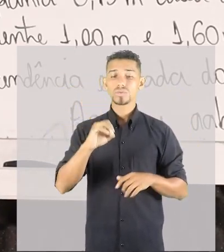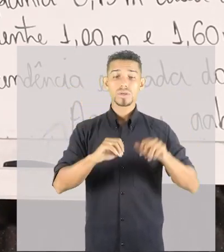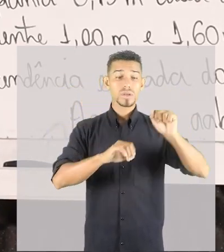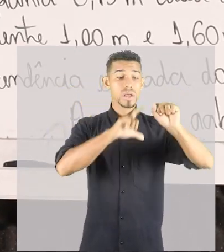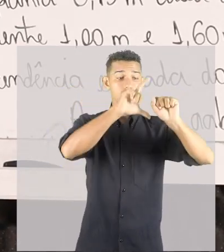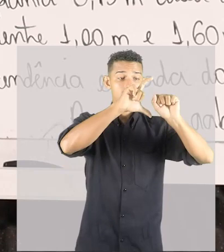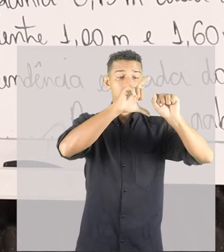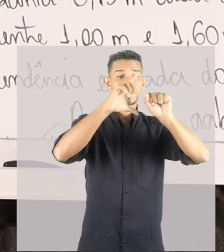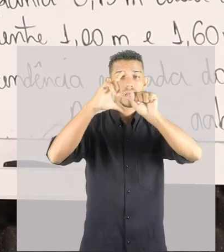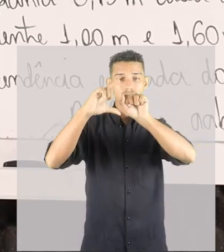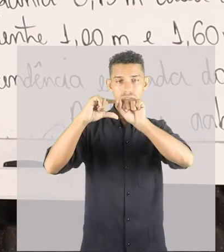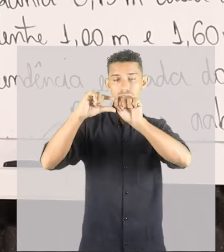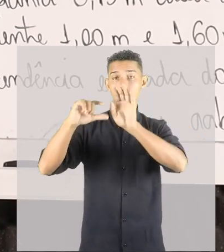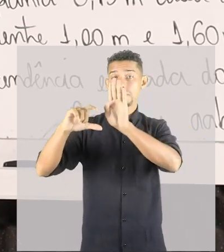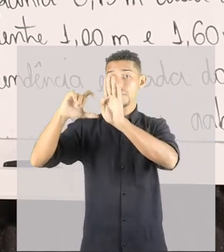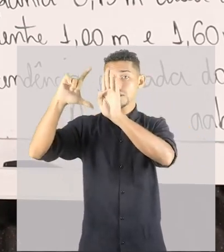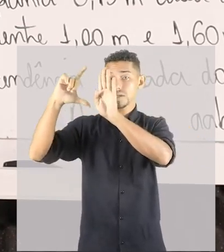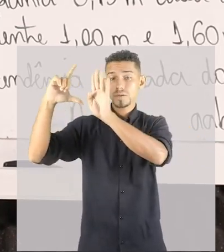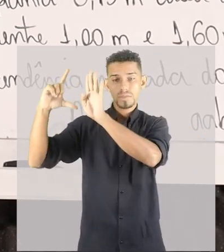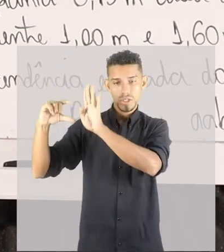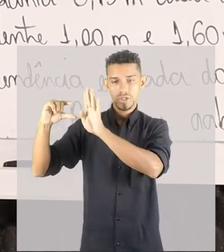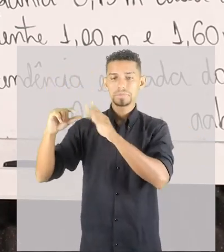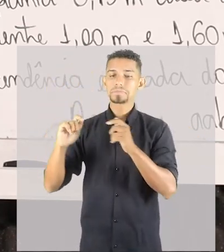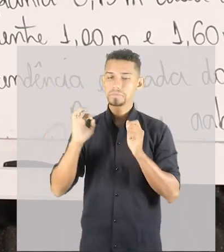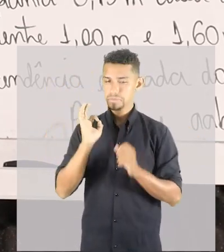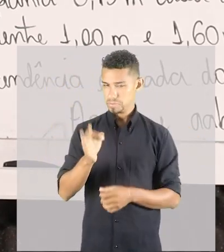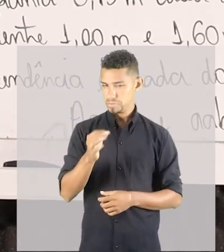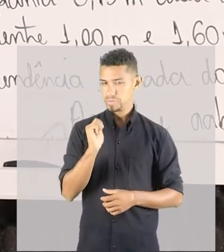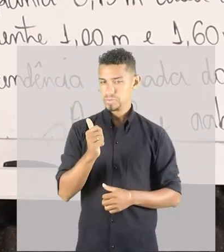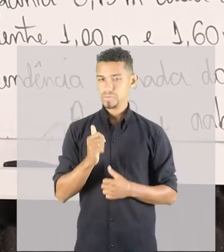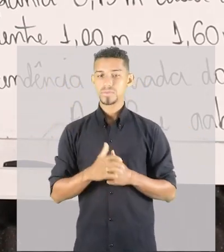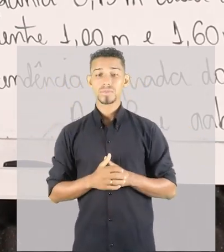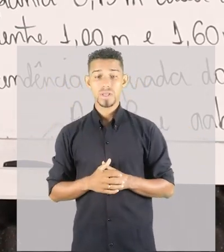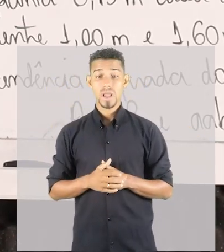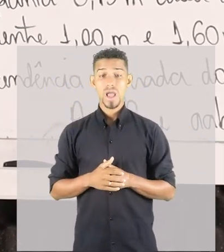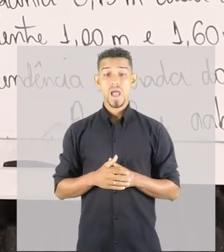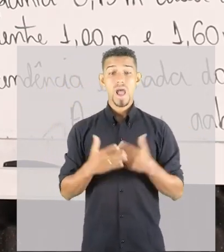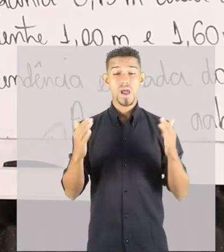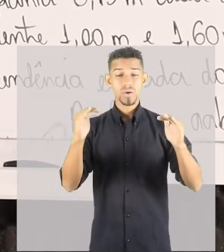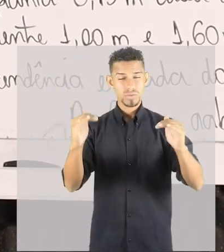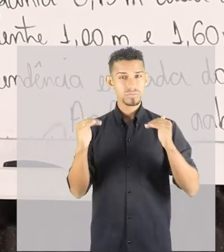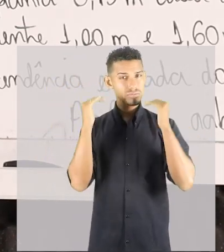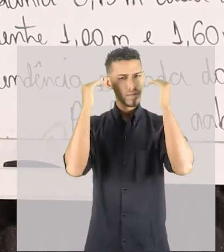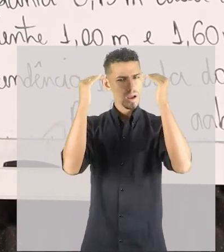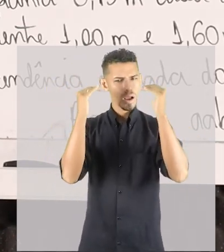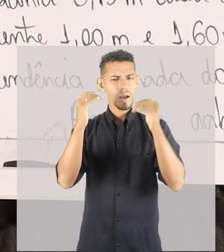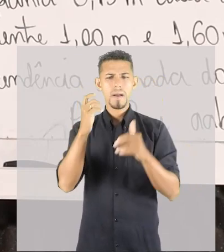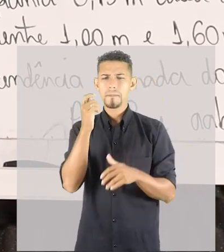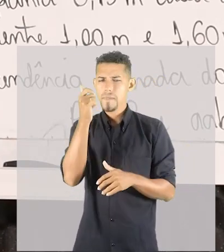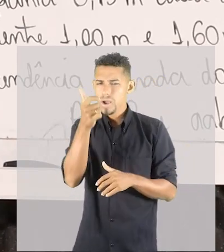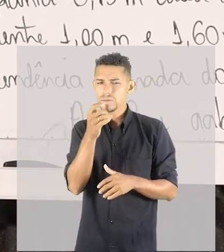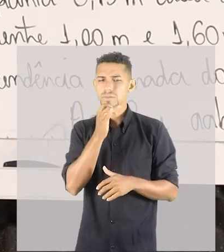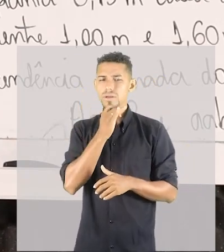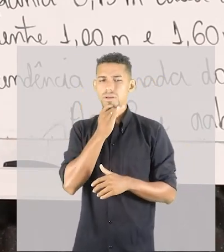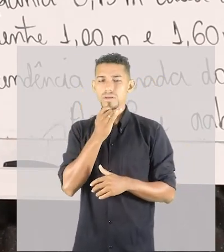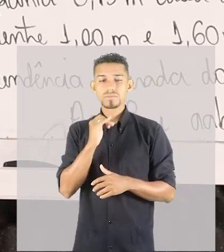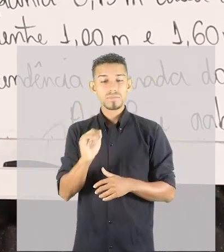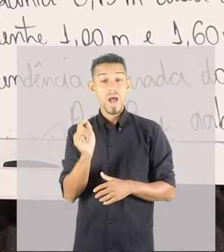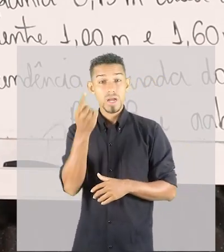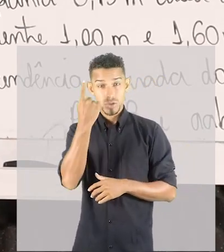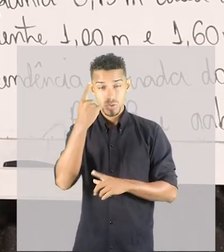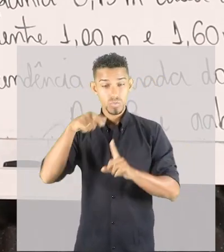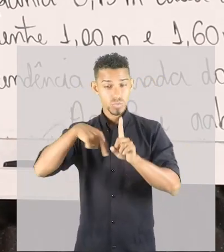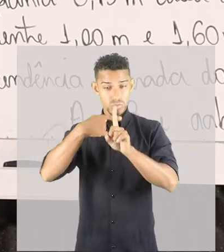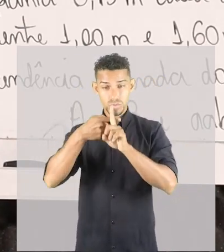Azinho, Bzão, Bzinho, exatamente, tá? Vamos subir mais um pouquinho e adicionar mais